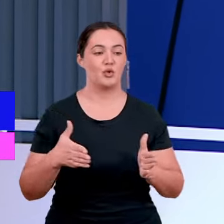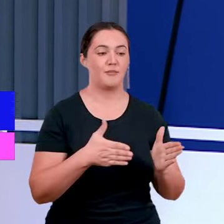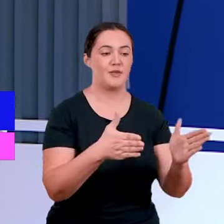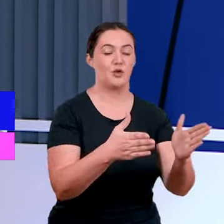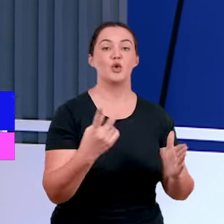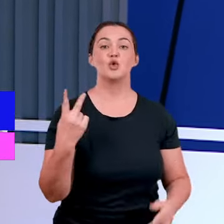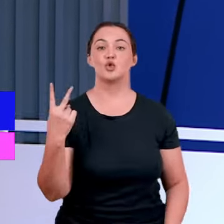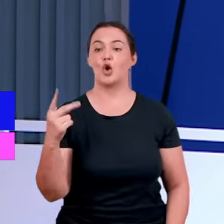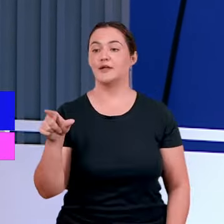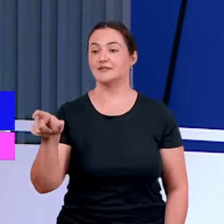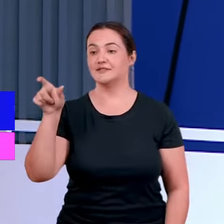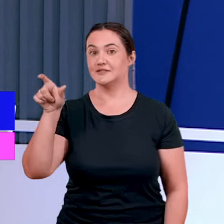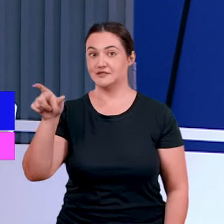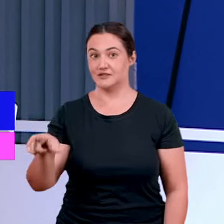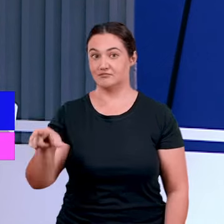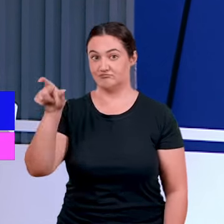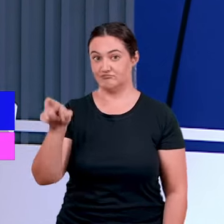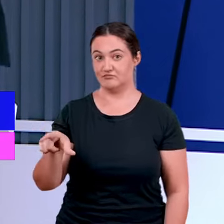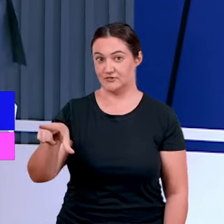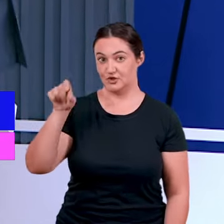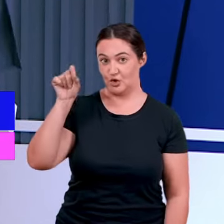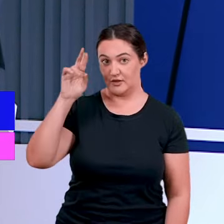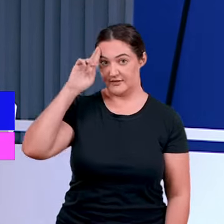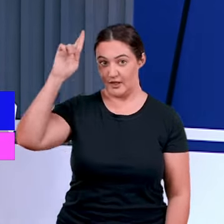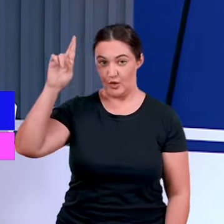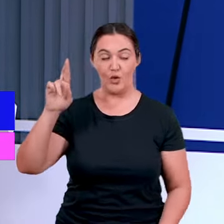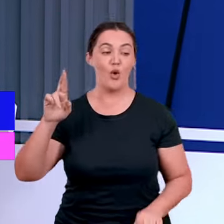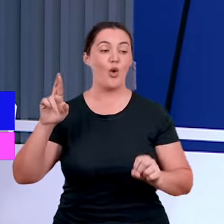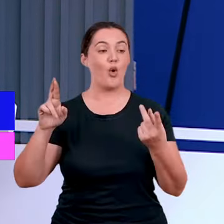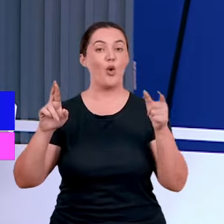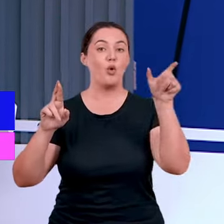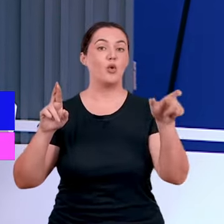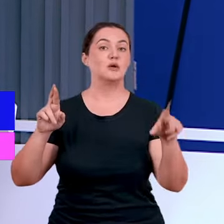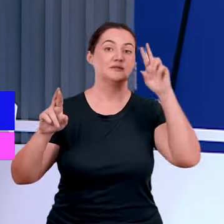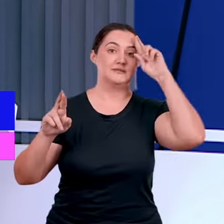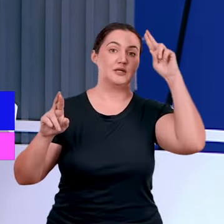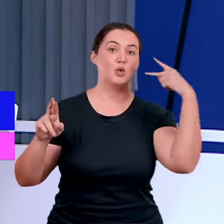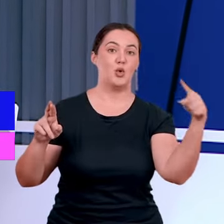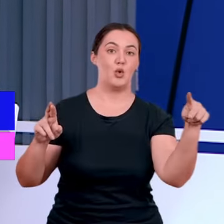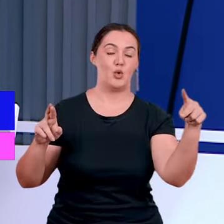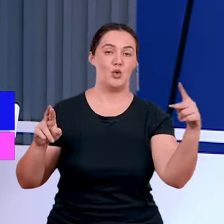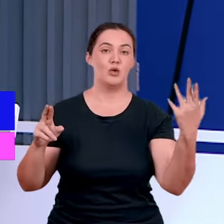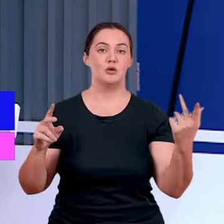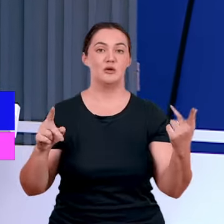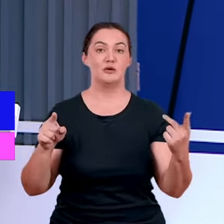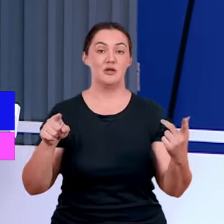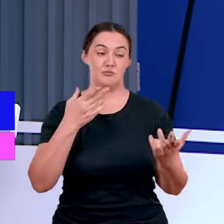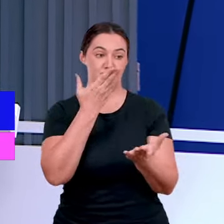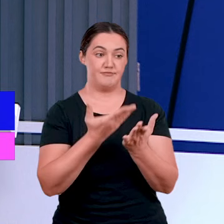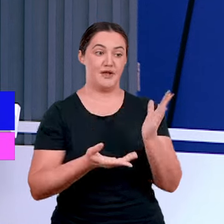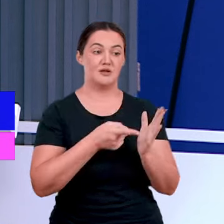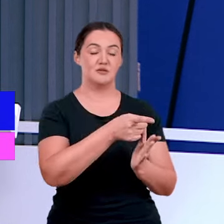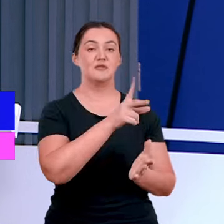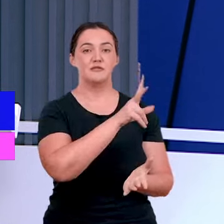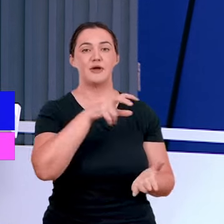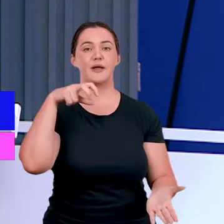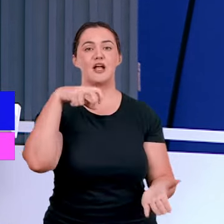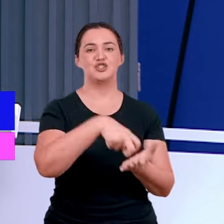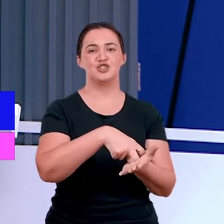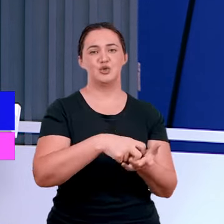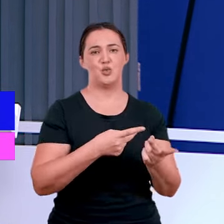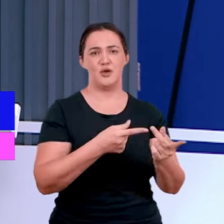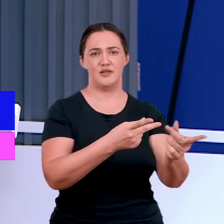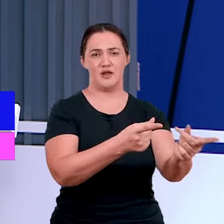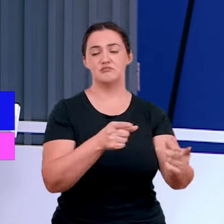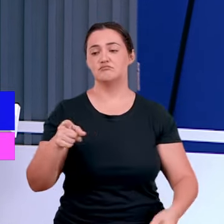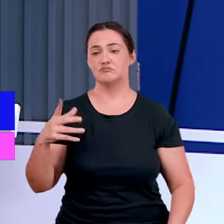você decidir. Os que se perdem, eles vão para o castigo eterno, e os que se